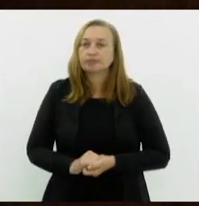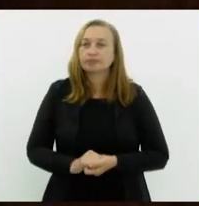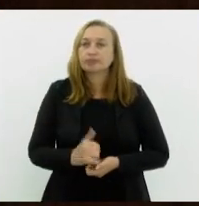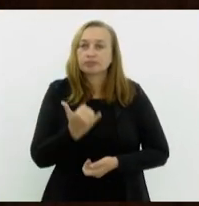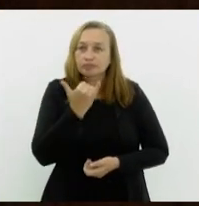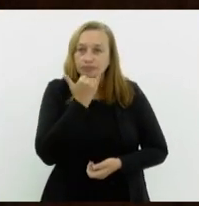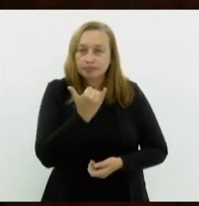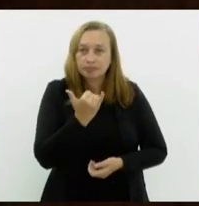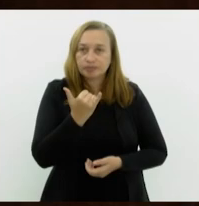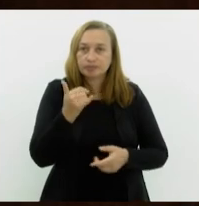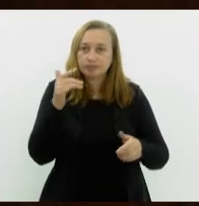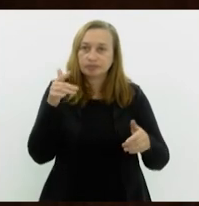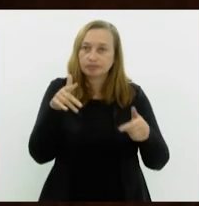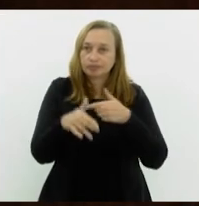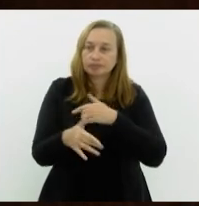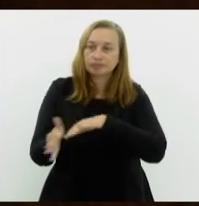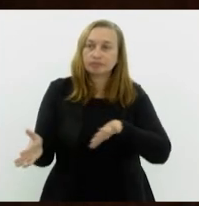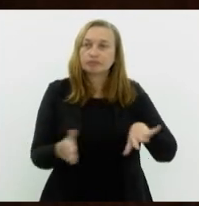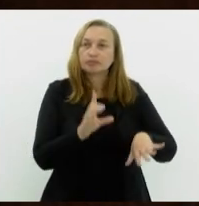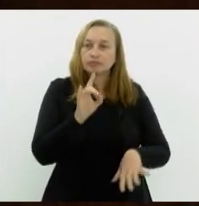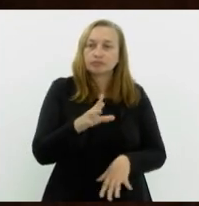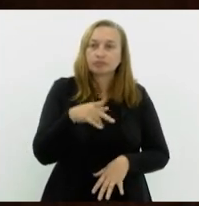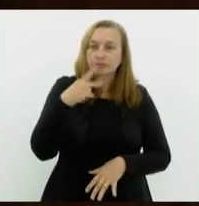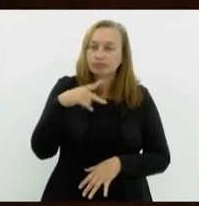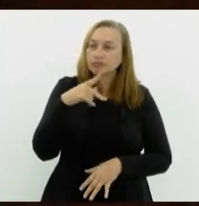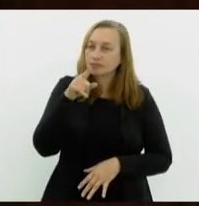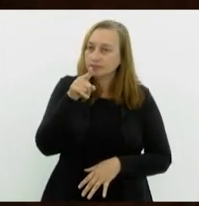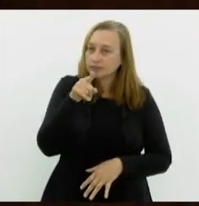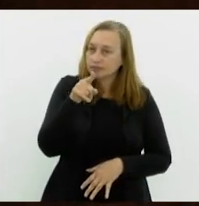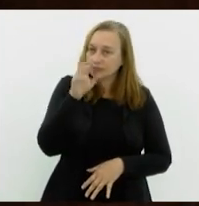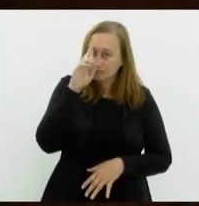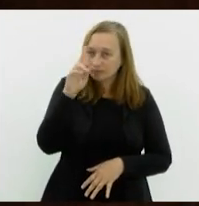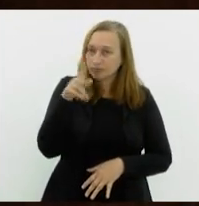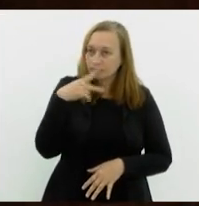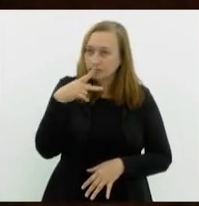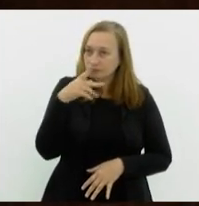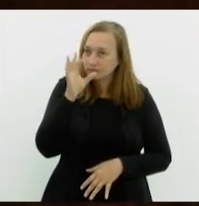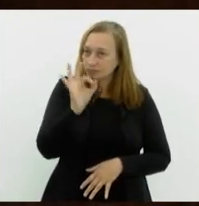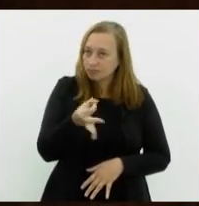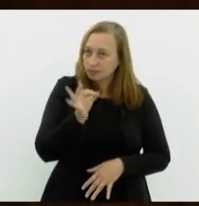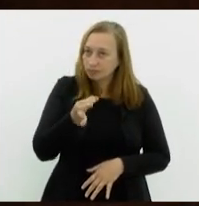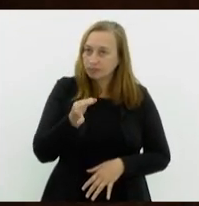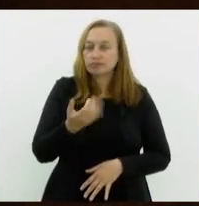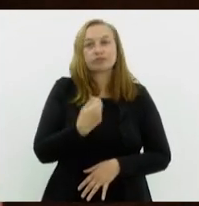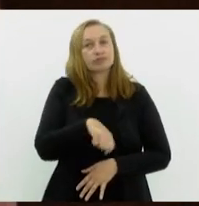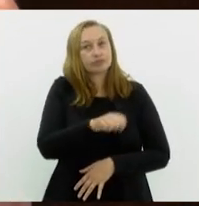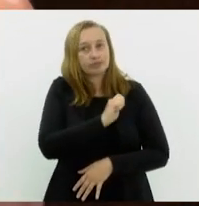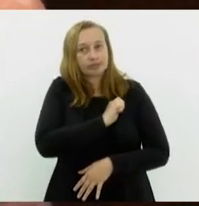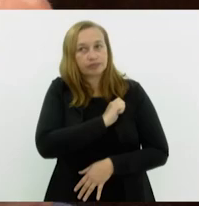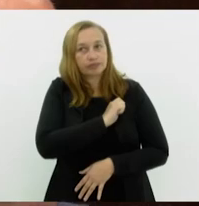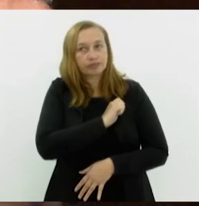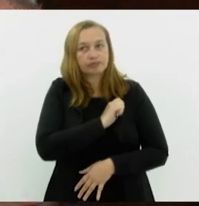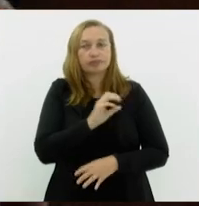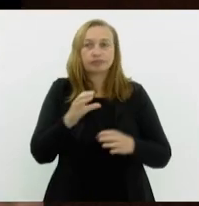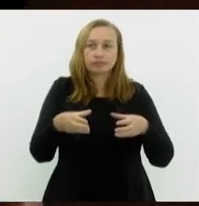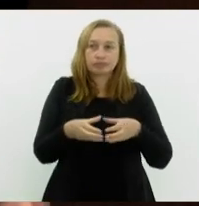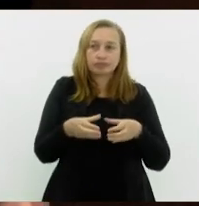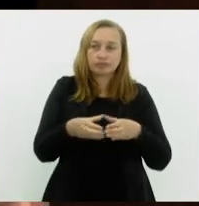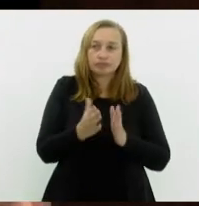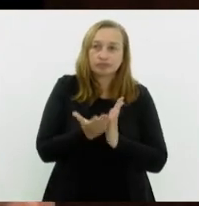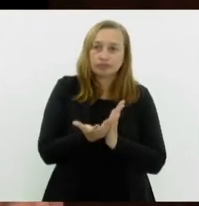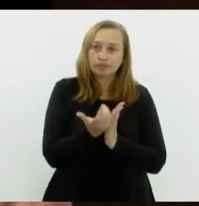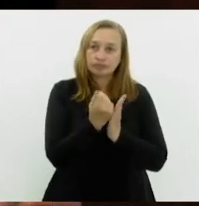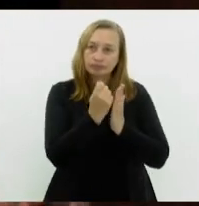Perdão atrapalhar. Só para dizer, o senhor tocou no ponto da questão dos incentivos fiscais. A Comissão de Tributação